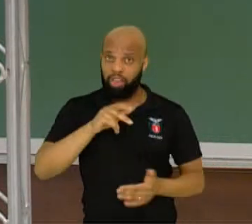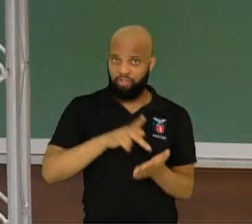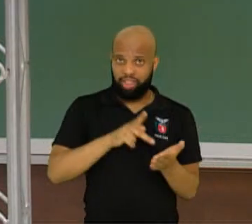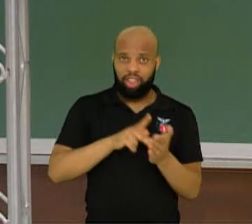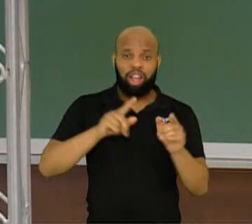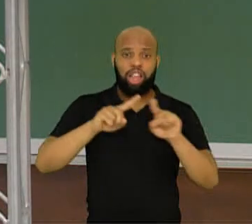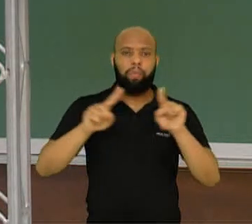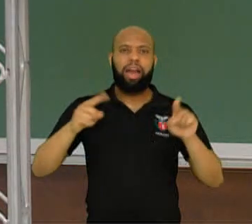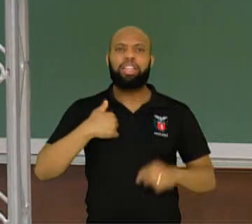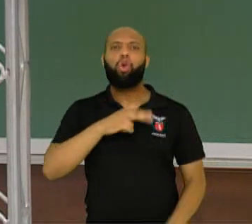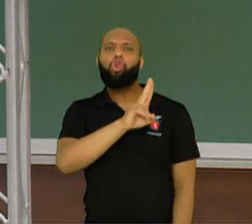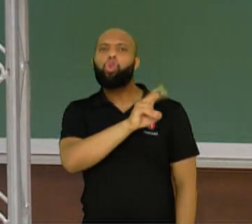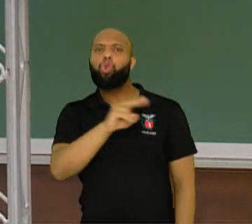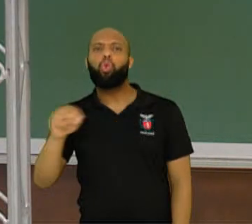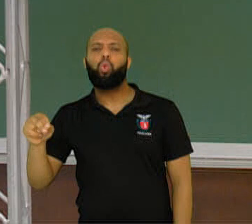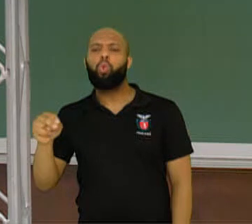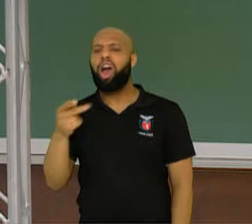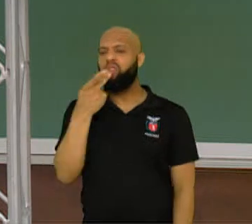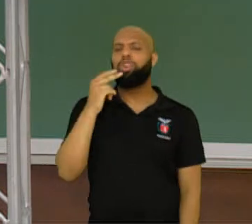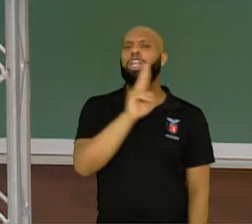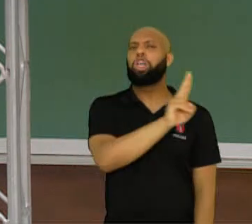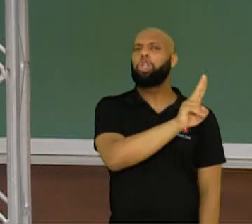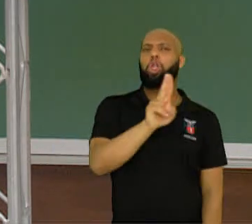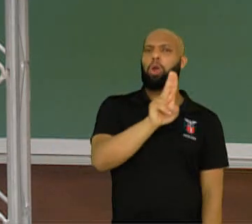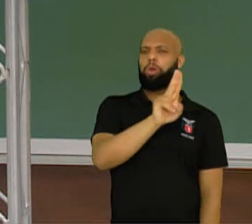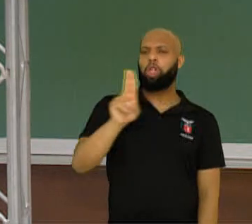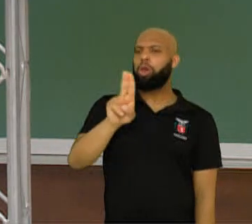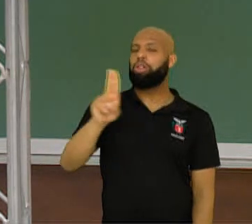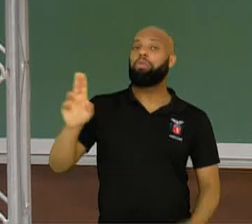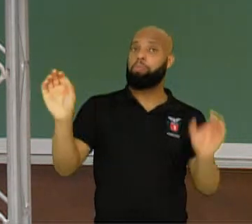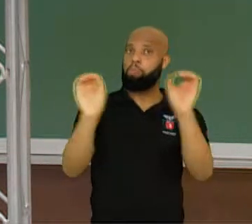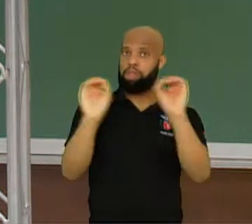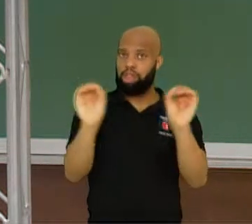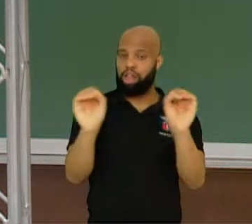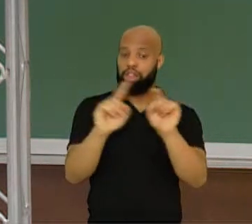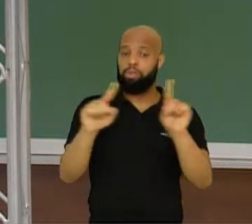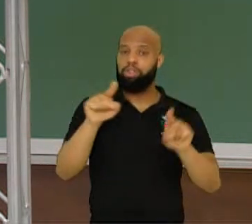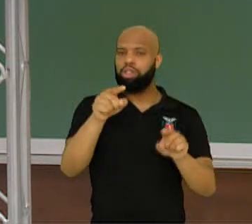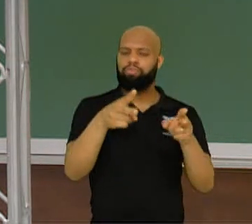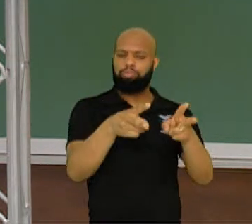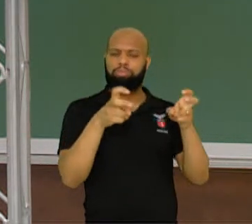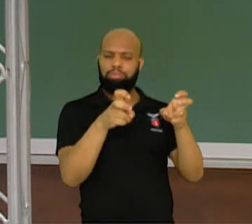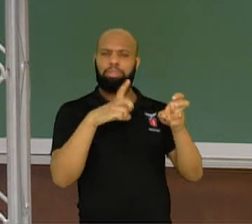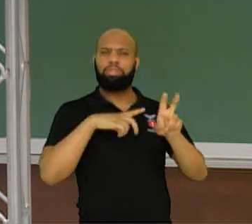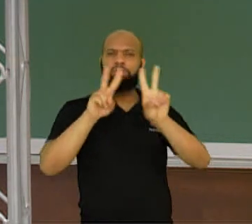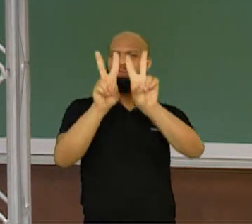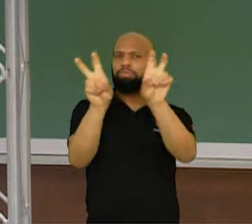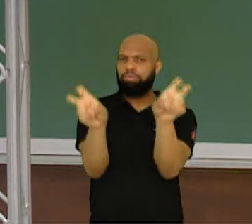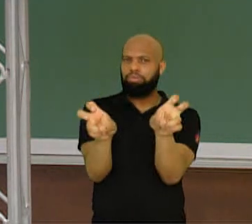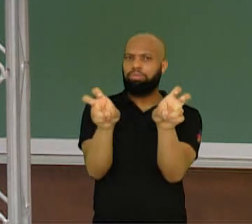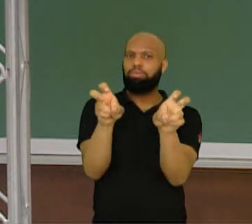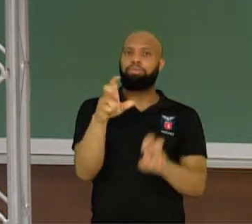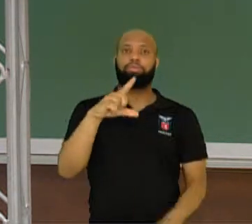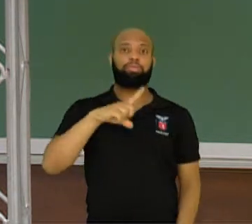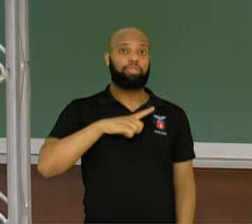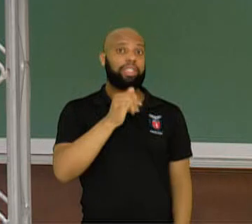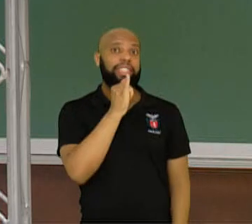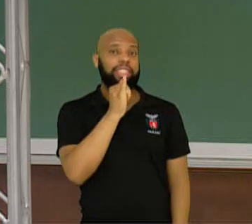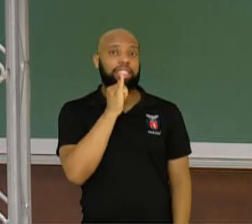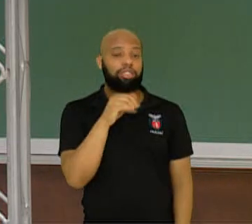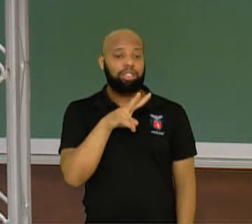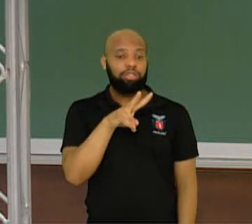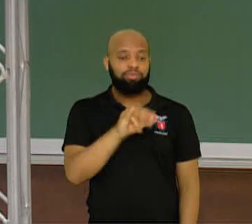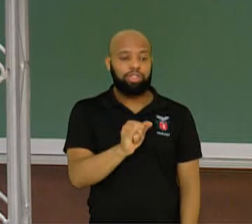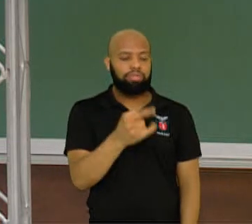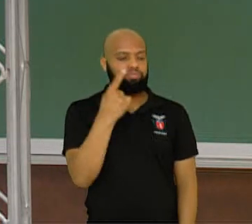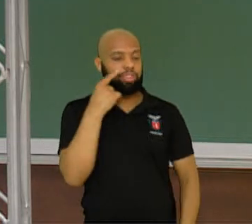nunca dei o nome de elemento químico. Mas você vai perceber que assuntos, exemplos que eu vou utilizar hoje, você vai falar